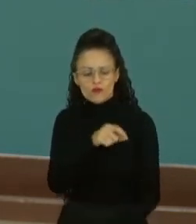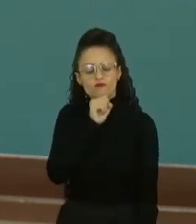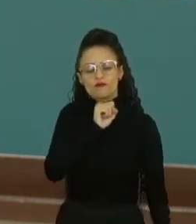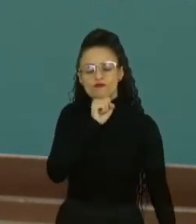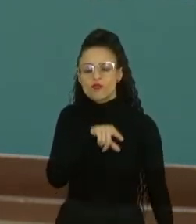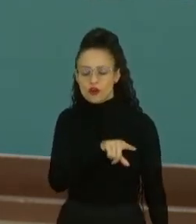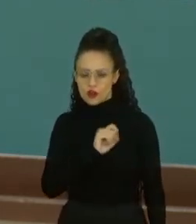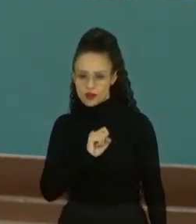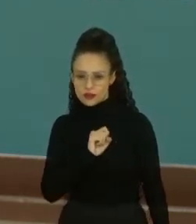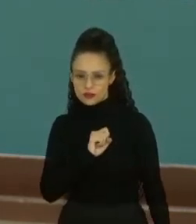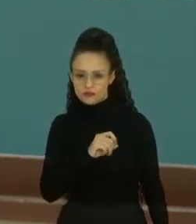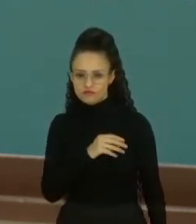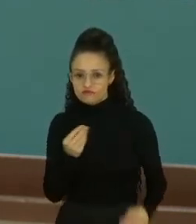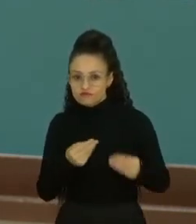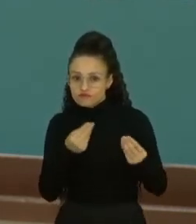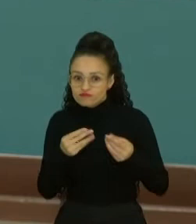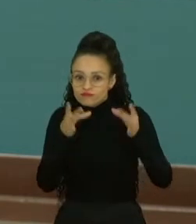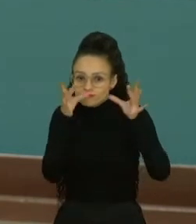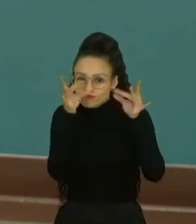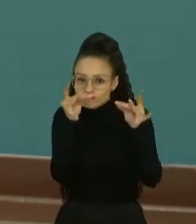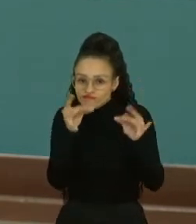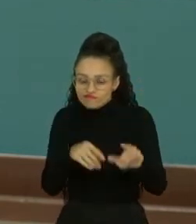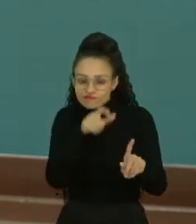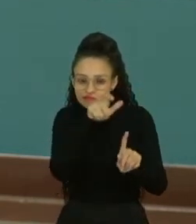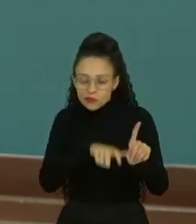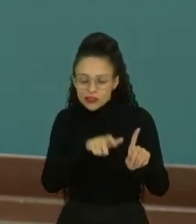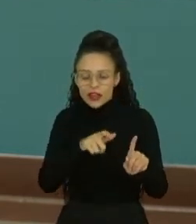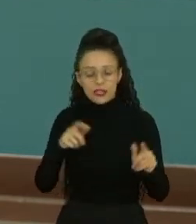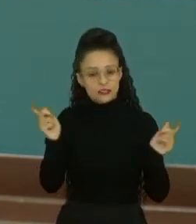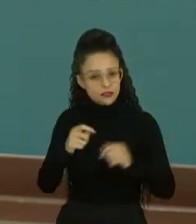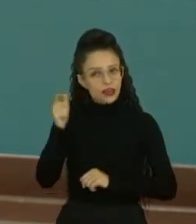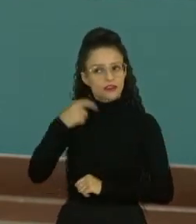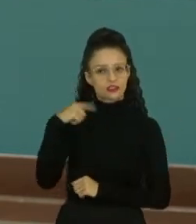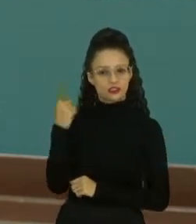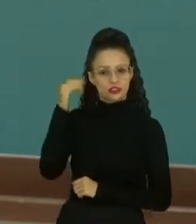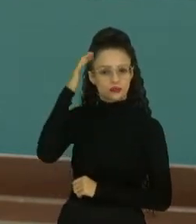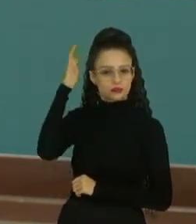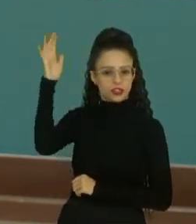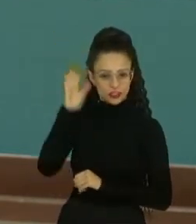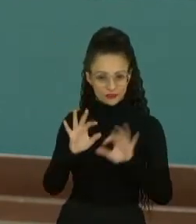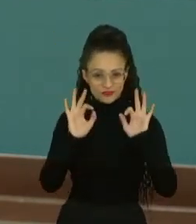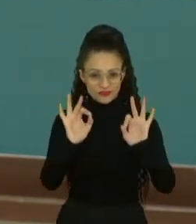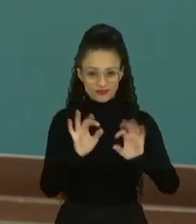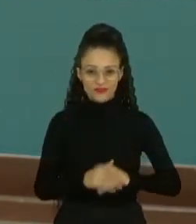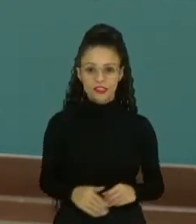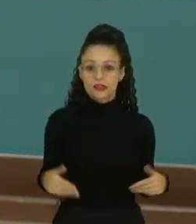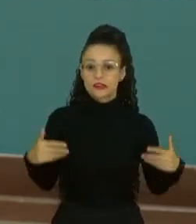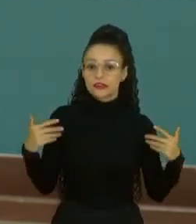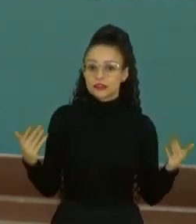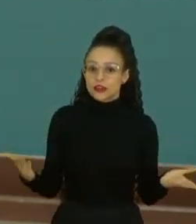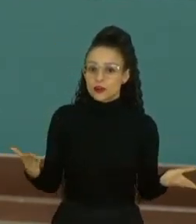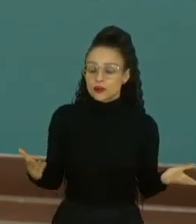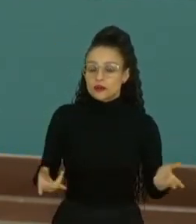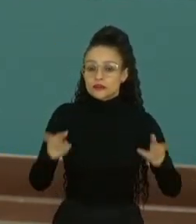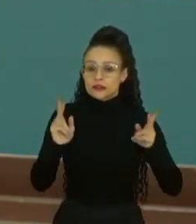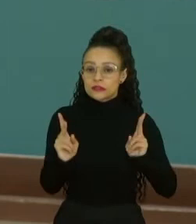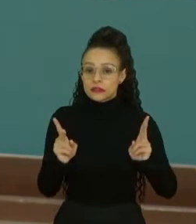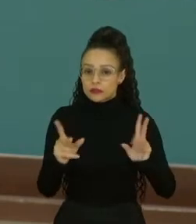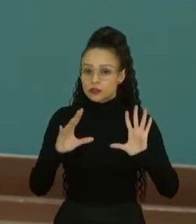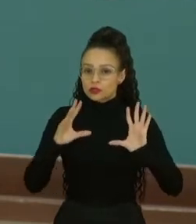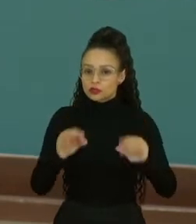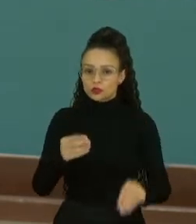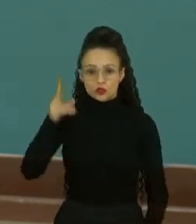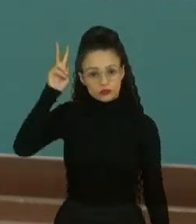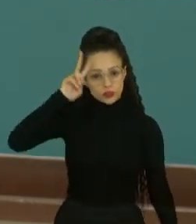vovó, né, descrita e todos os personagens que são descritos ali, certo? Então, sempre todas as